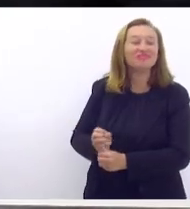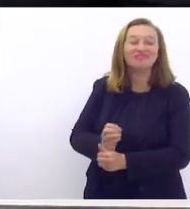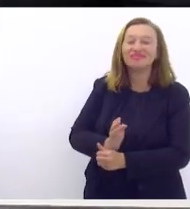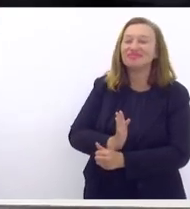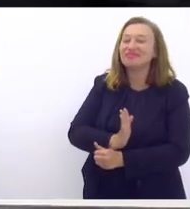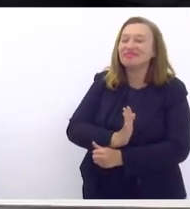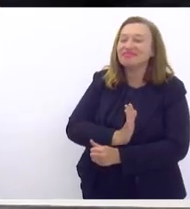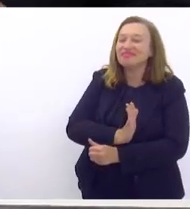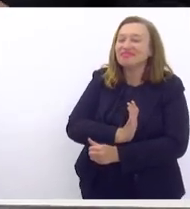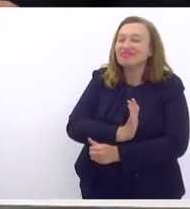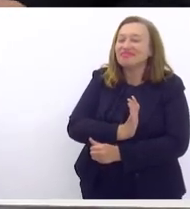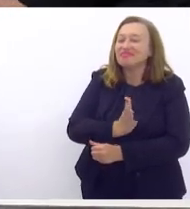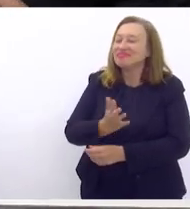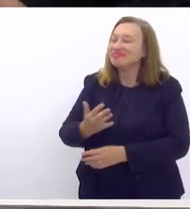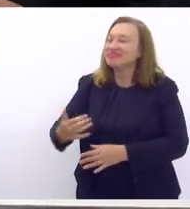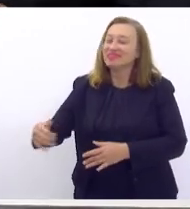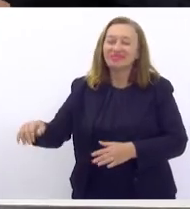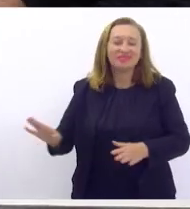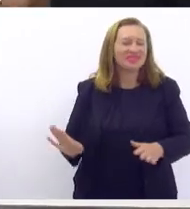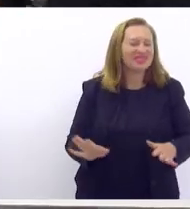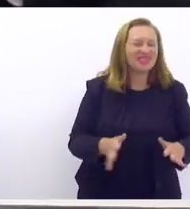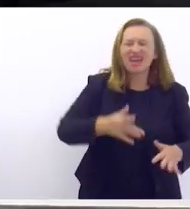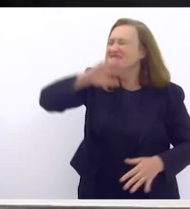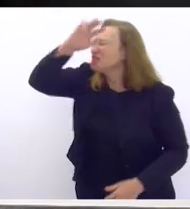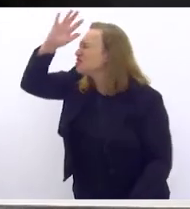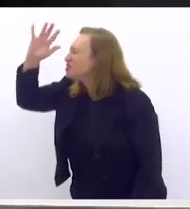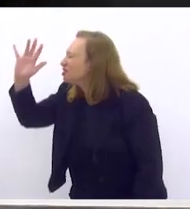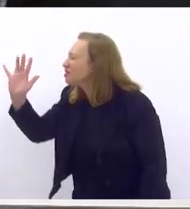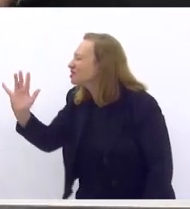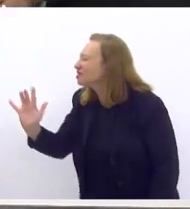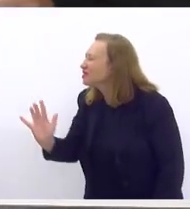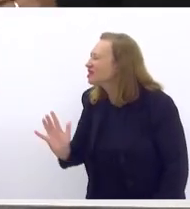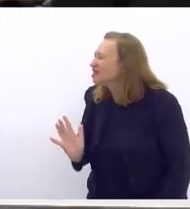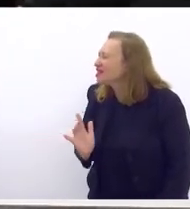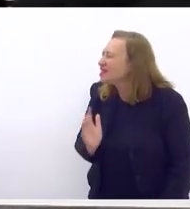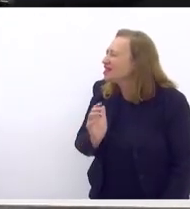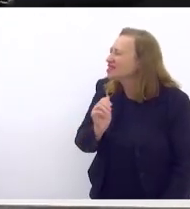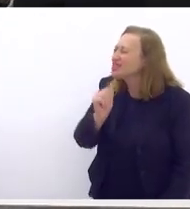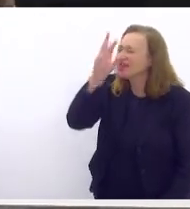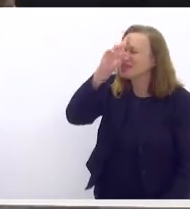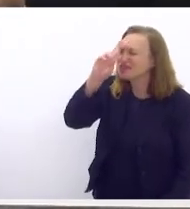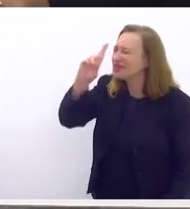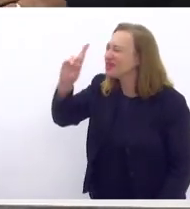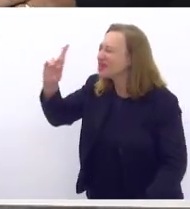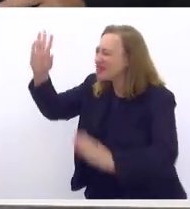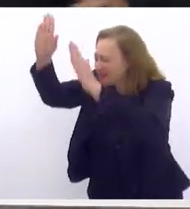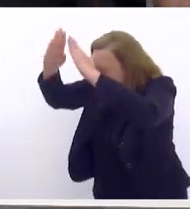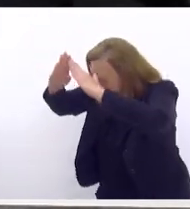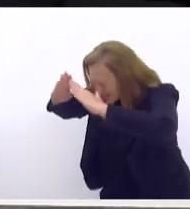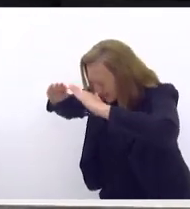reviverá. Para te adorar, para te